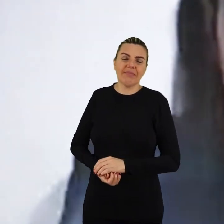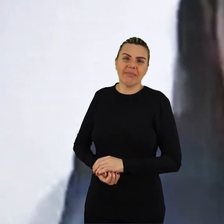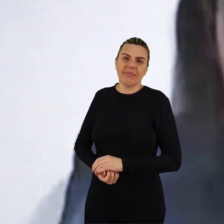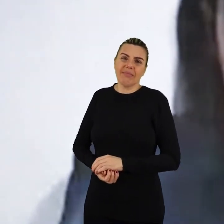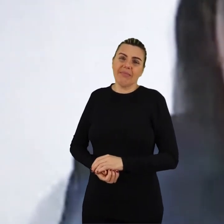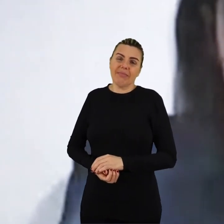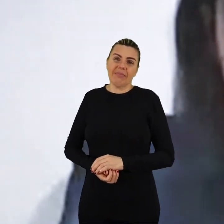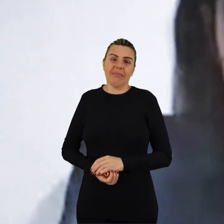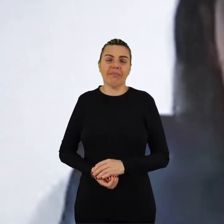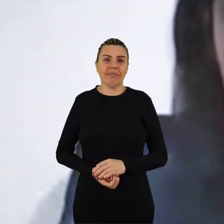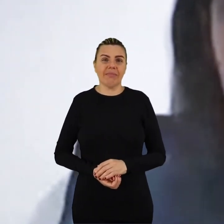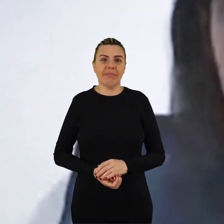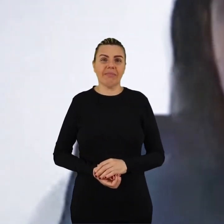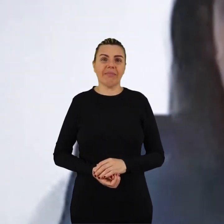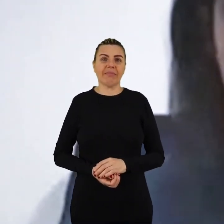ele